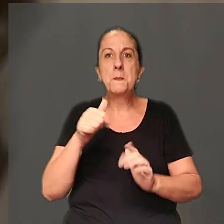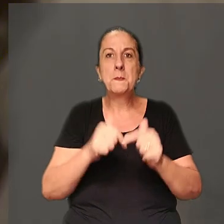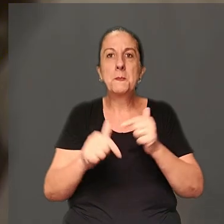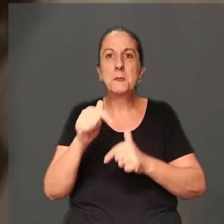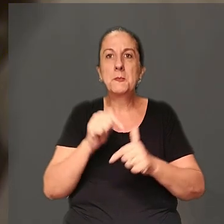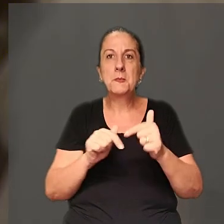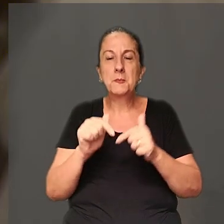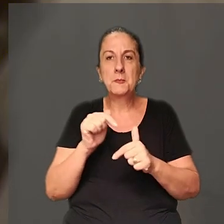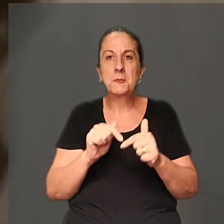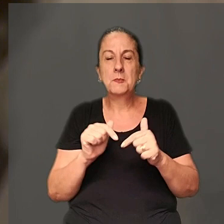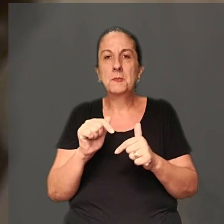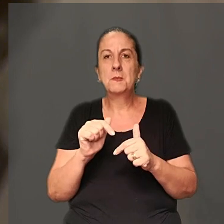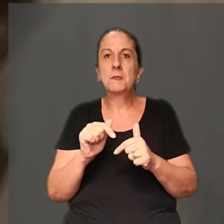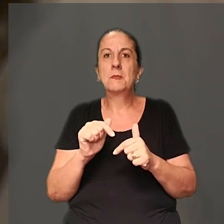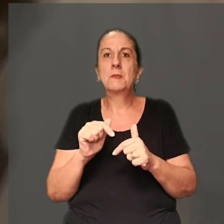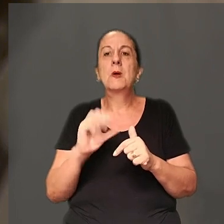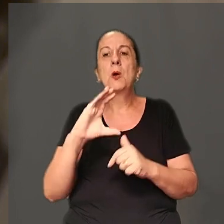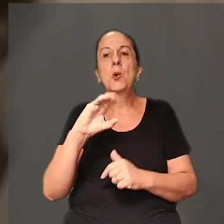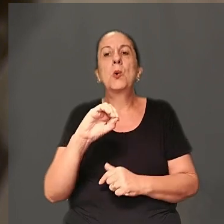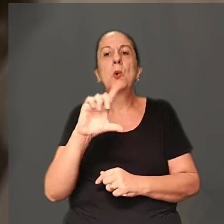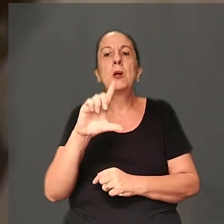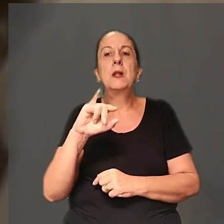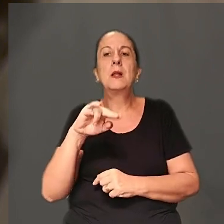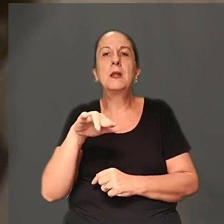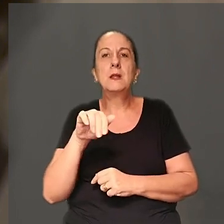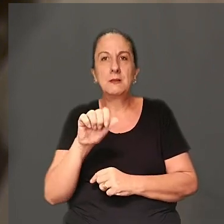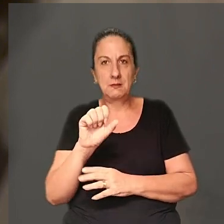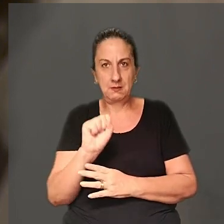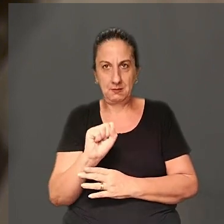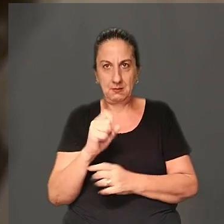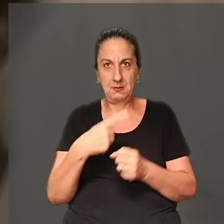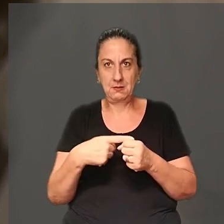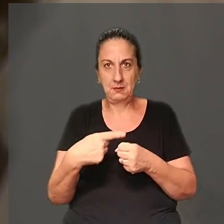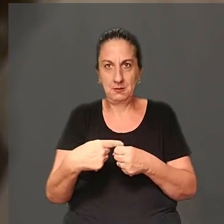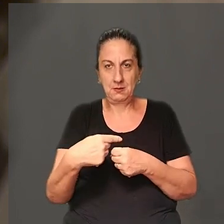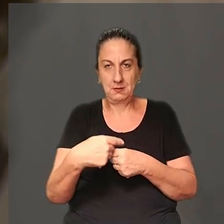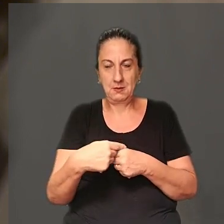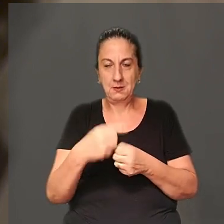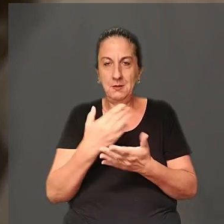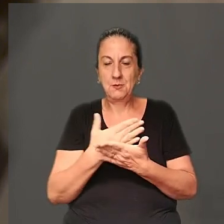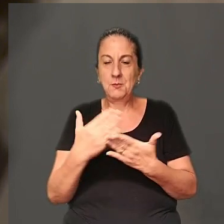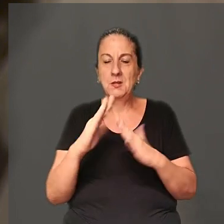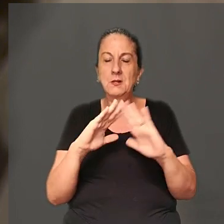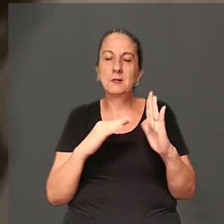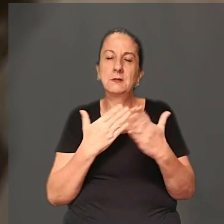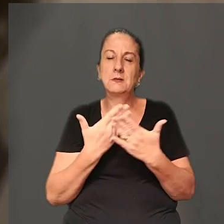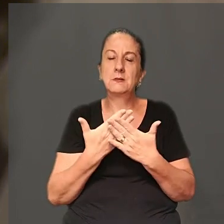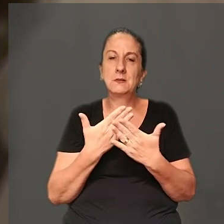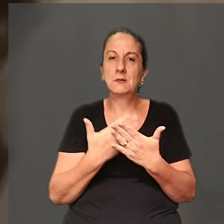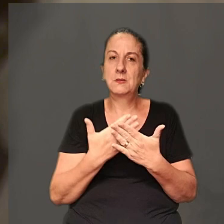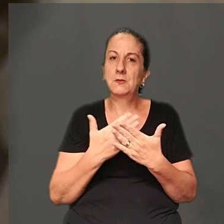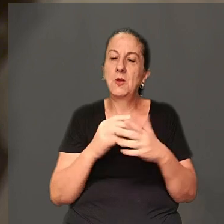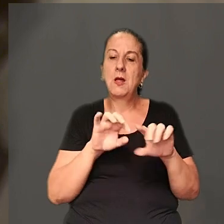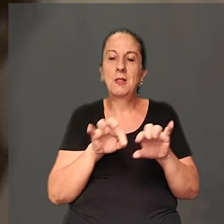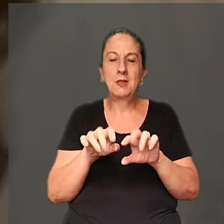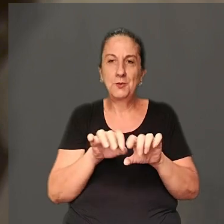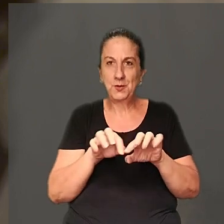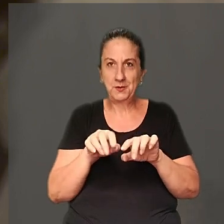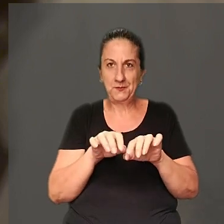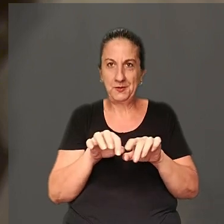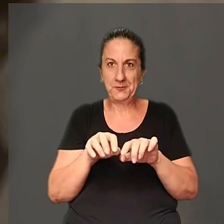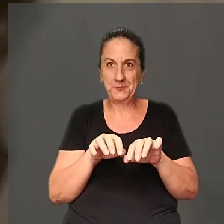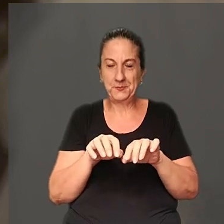O meu primeiro emprego realmente foi em Colinas. Eu ingressei numa escola